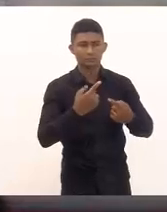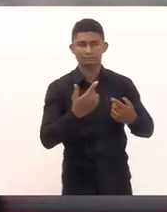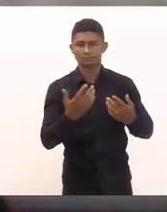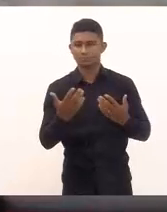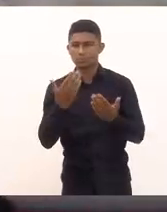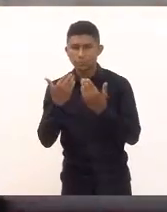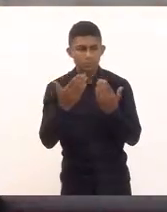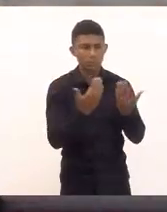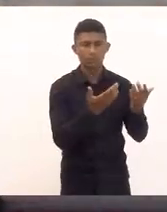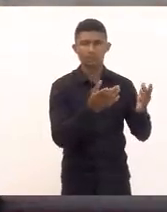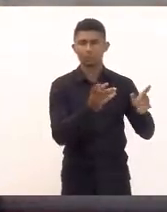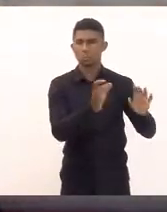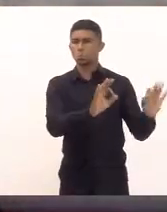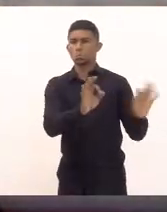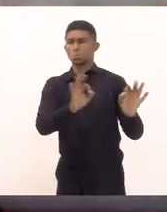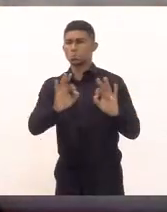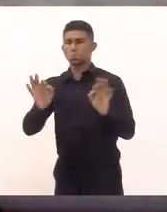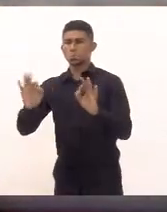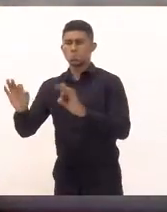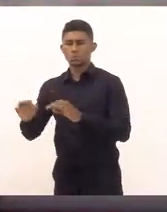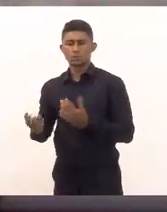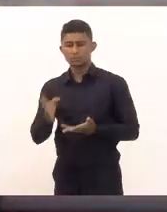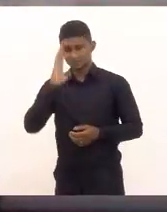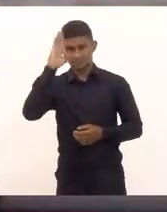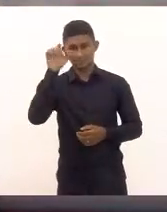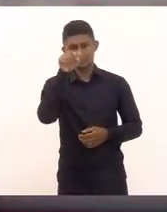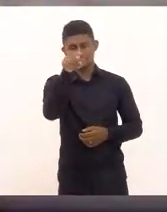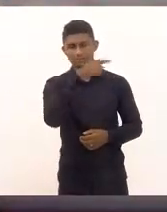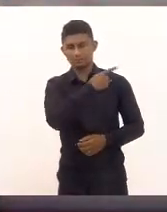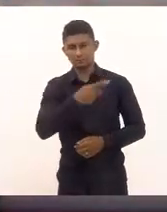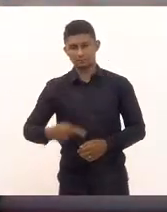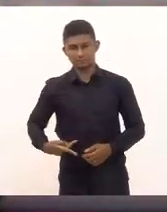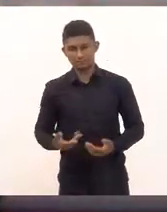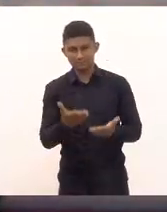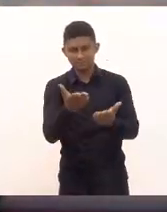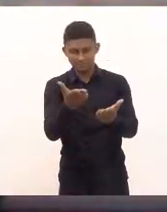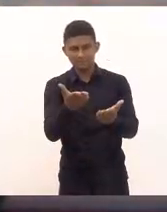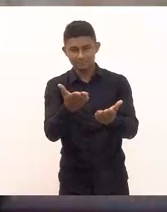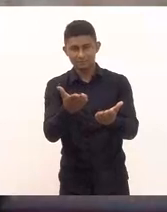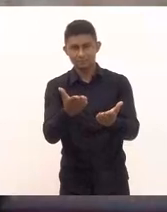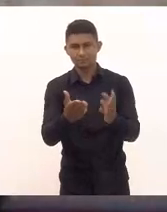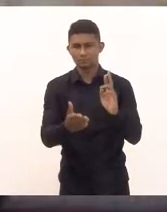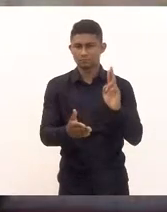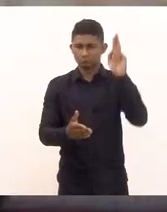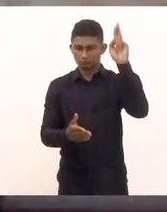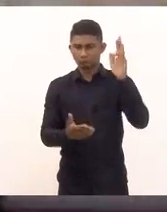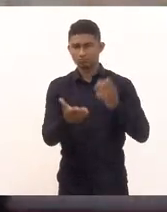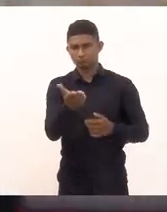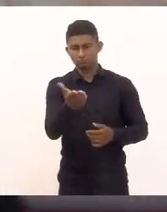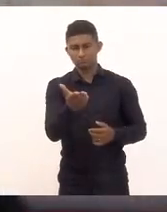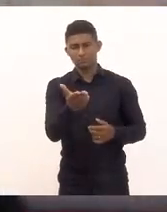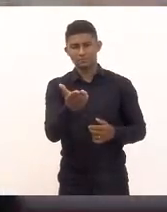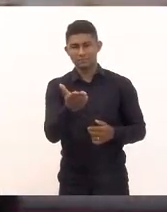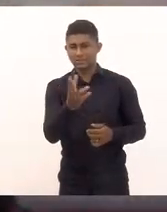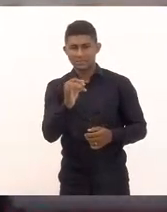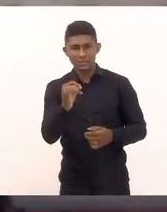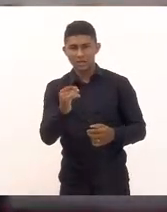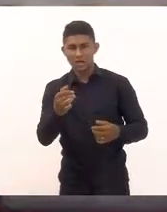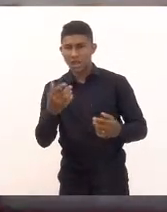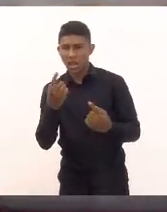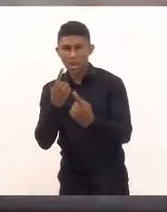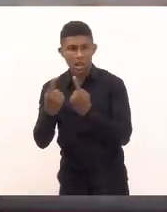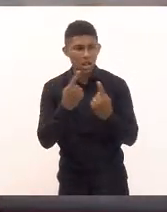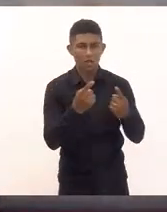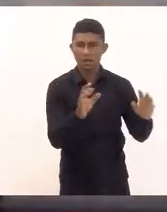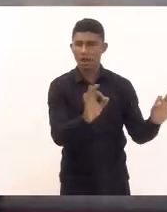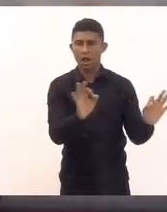dos parlamentares sobre a orientação de Vossa Excelência, sobre a condução de Vossa Excelência, nós não teríamos passado por